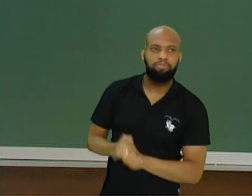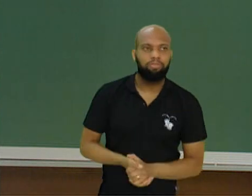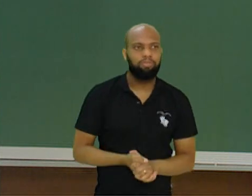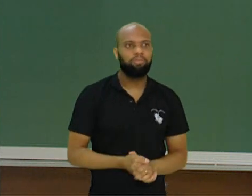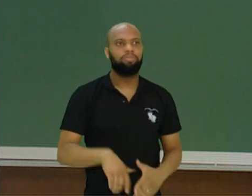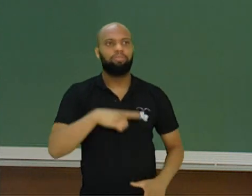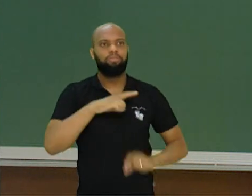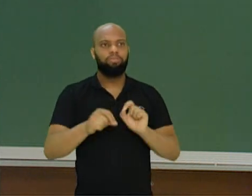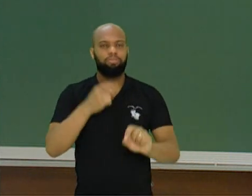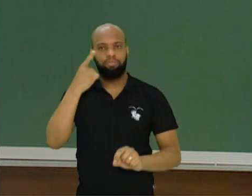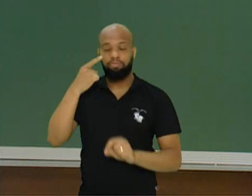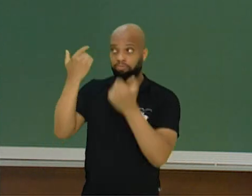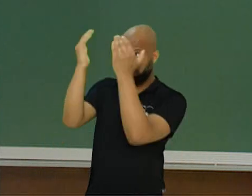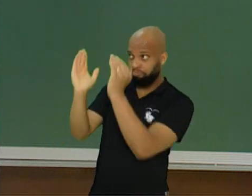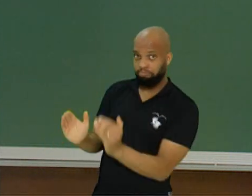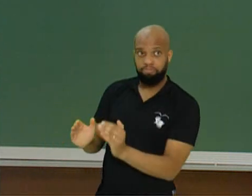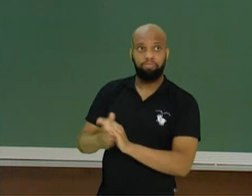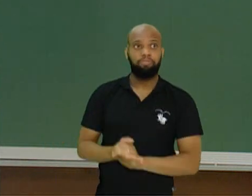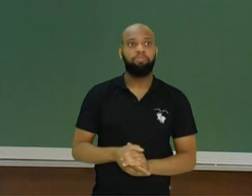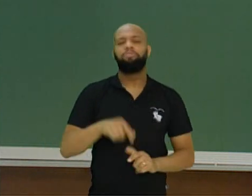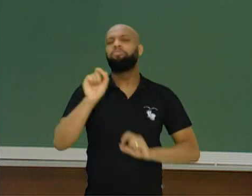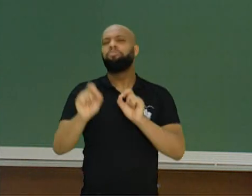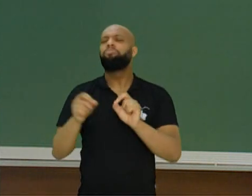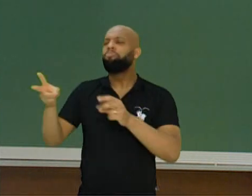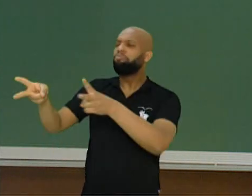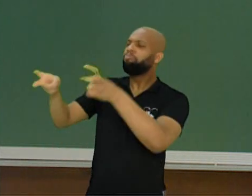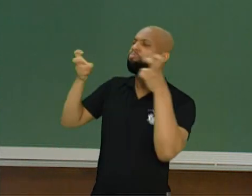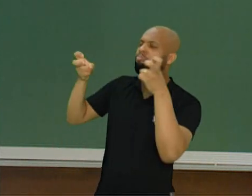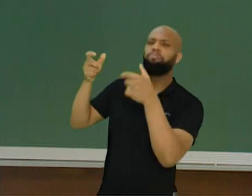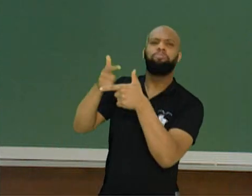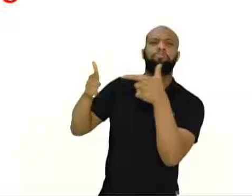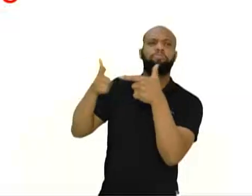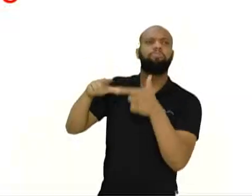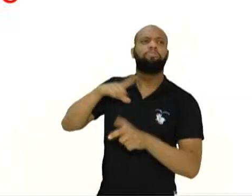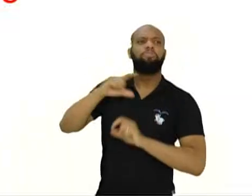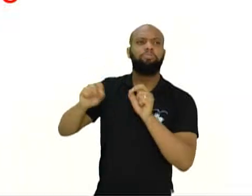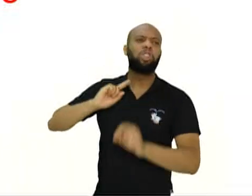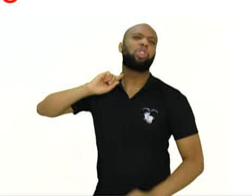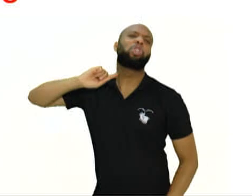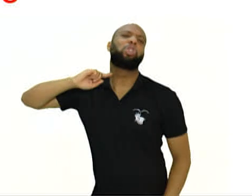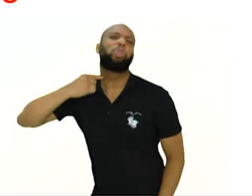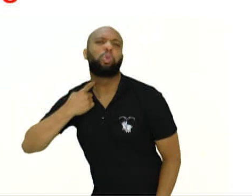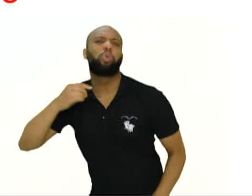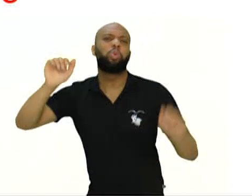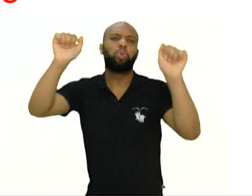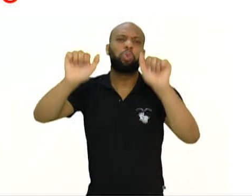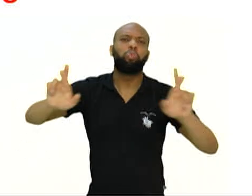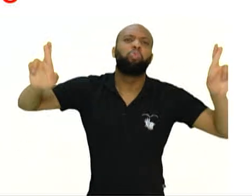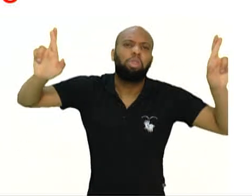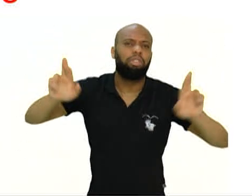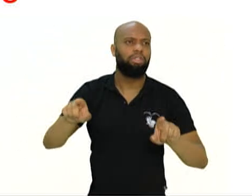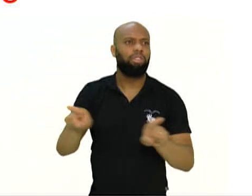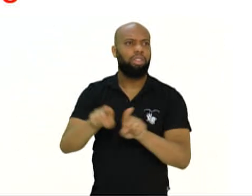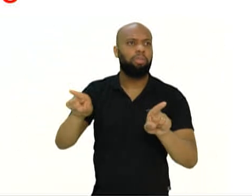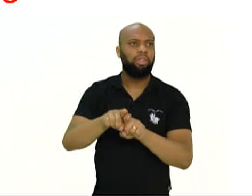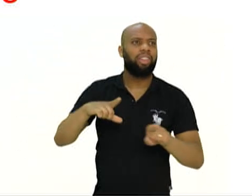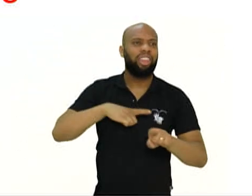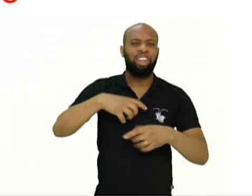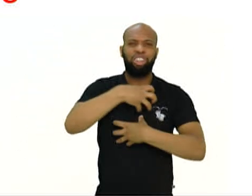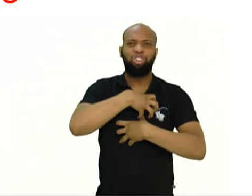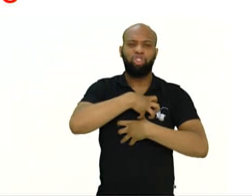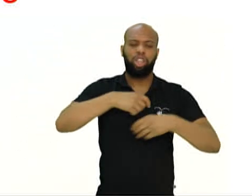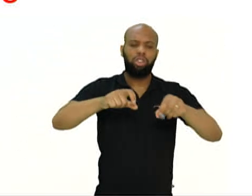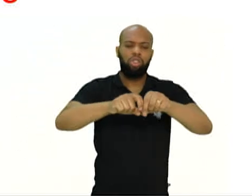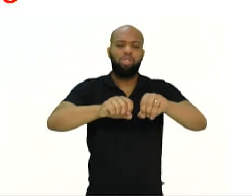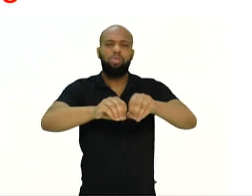então a gente tinha que analisar a charge, né? O que nós podemos observar aqui? Poluição do ar, né? O esgoto a